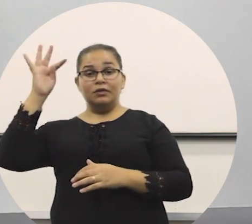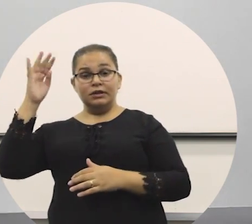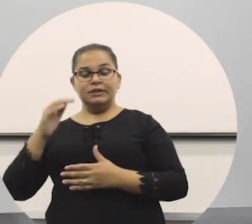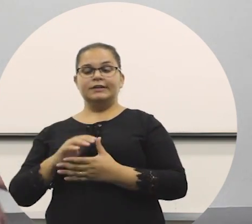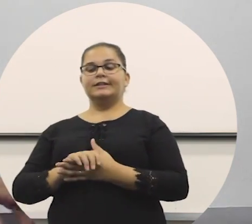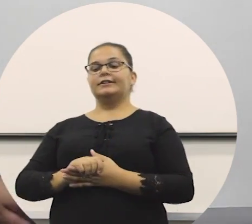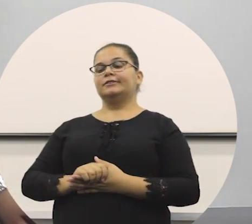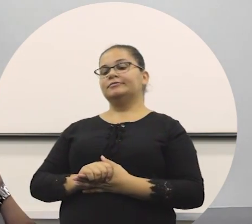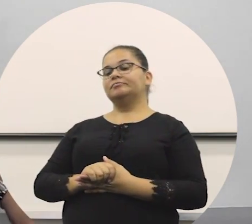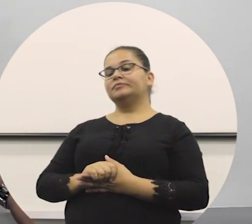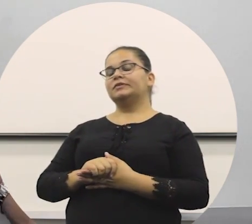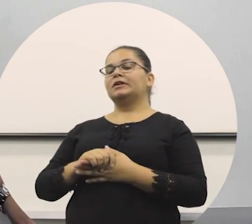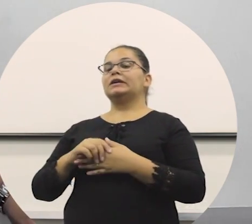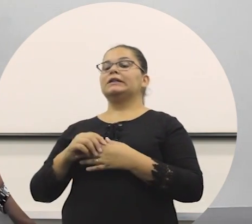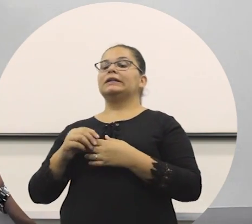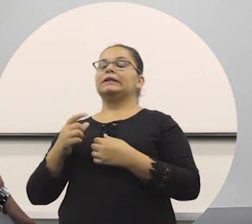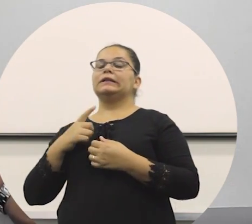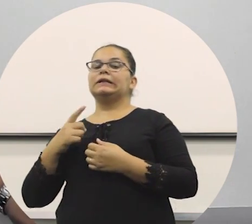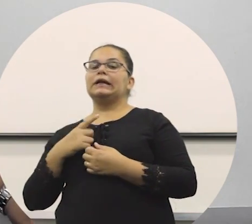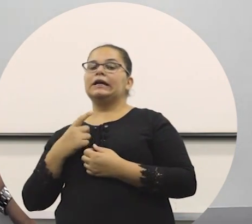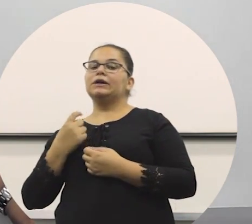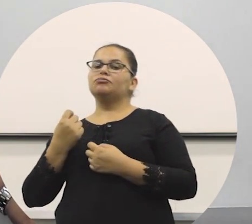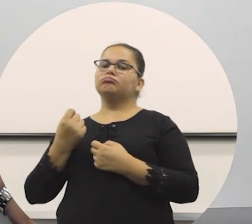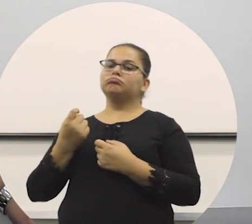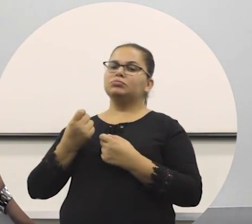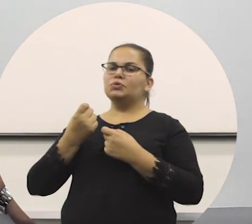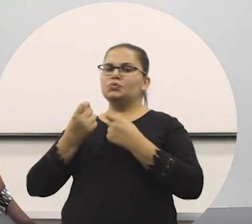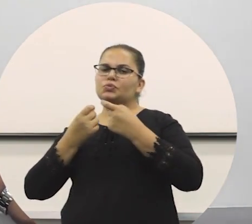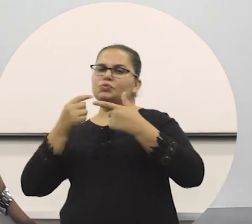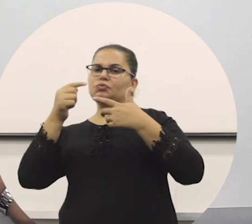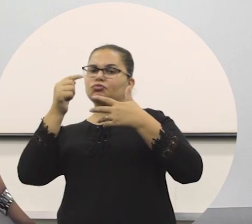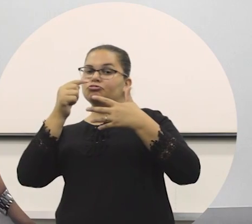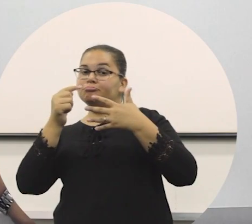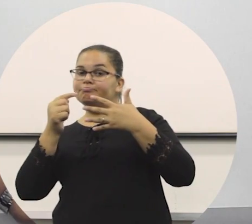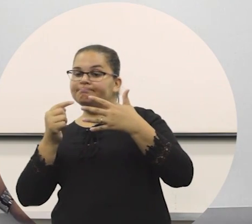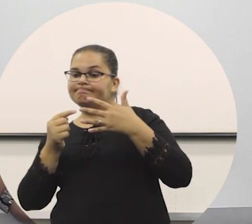que, com poucos elementos, você consegue formular